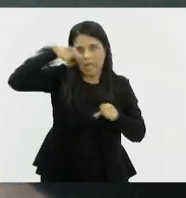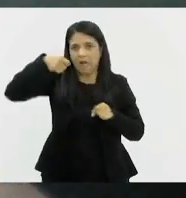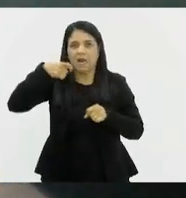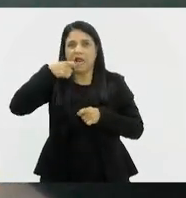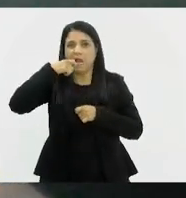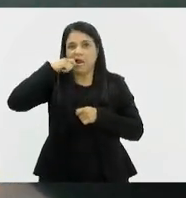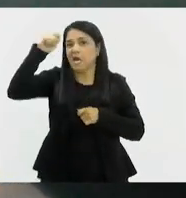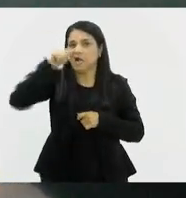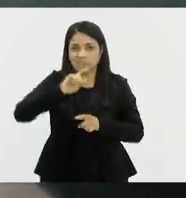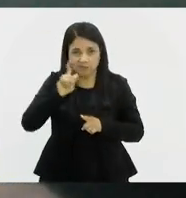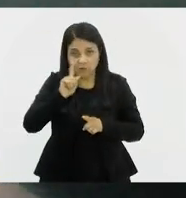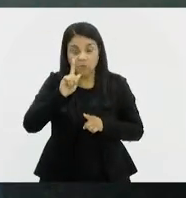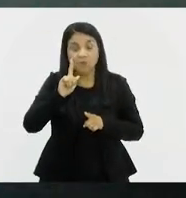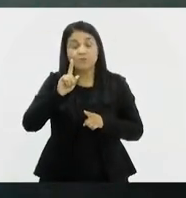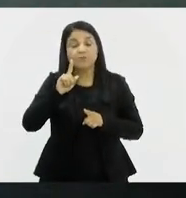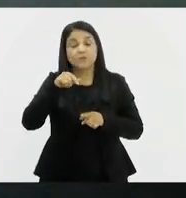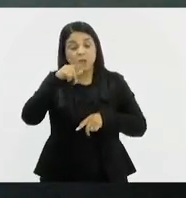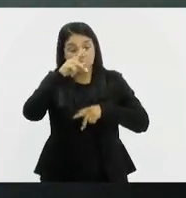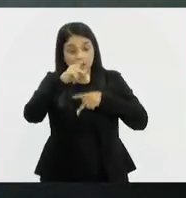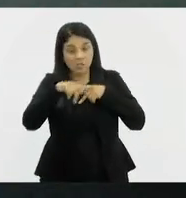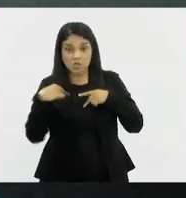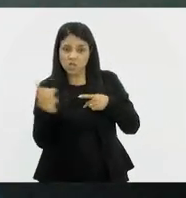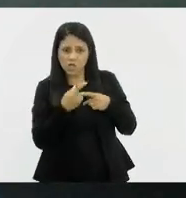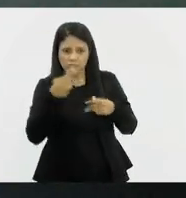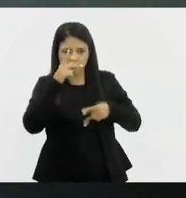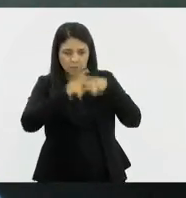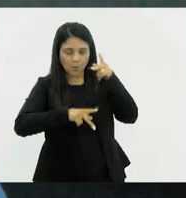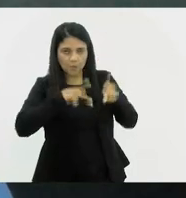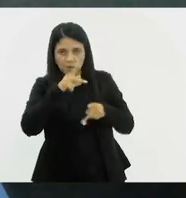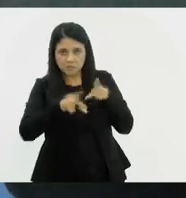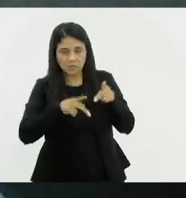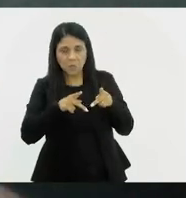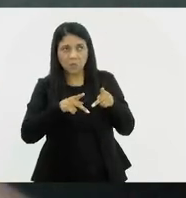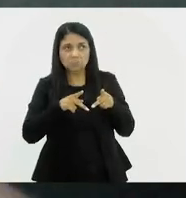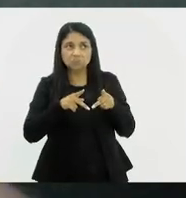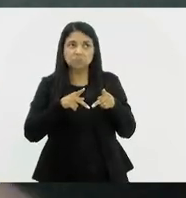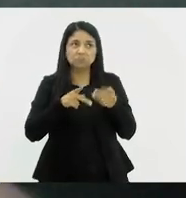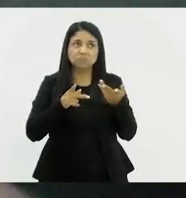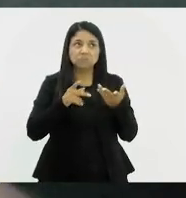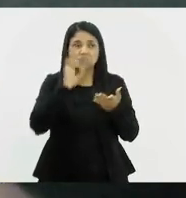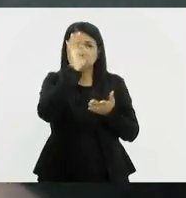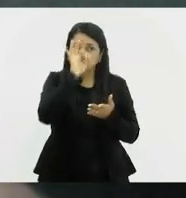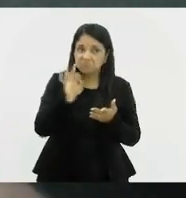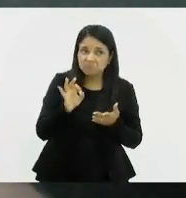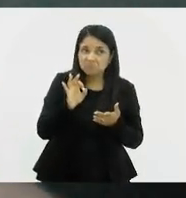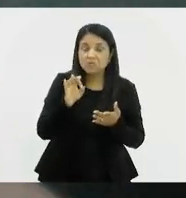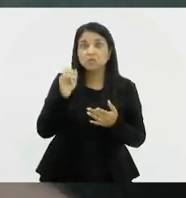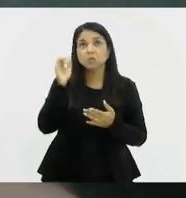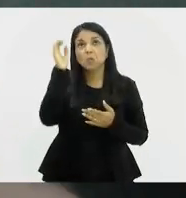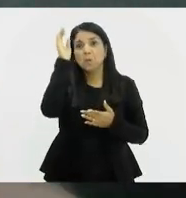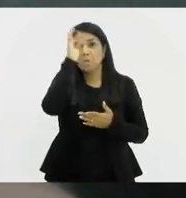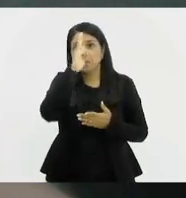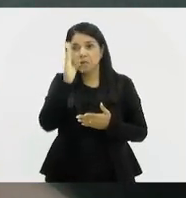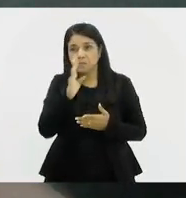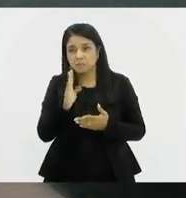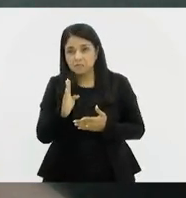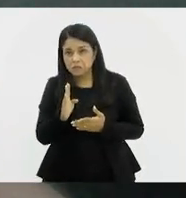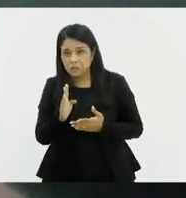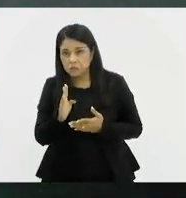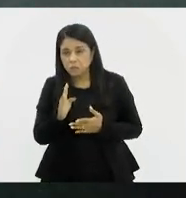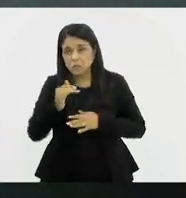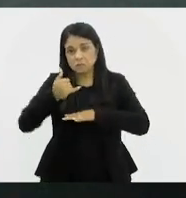nós somos a população, não sei se eu tenho essa estatística, do Brasil, que tem